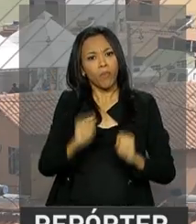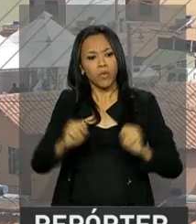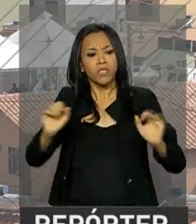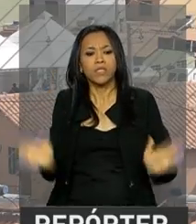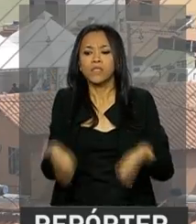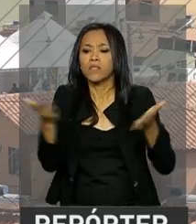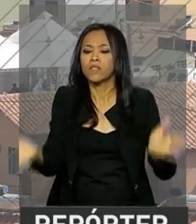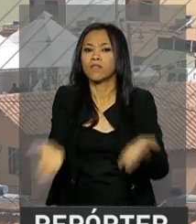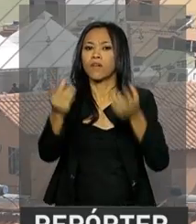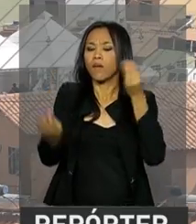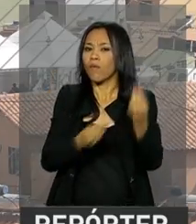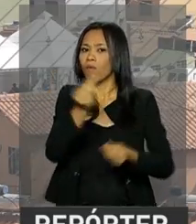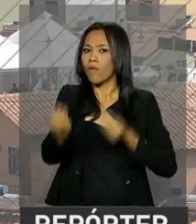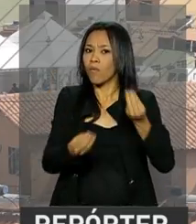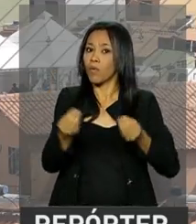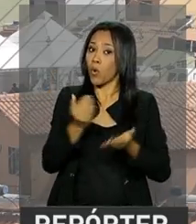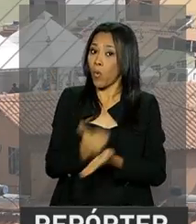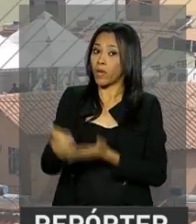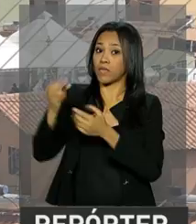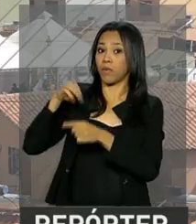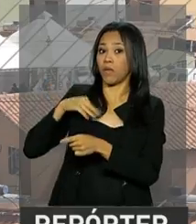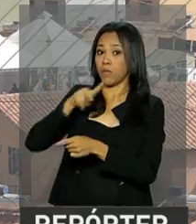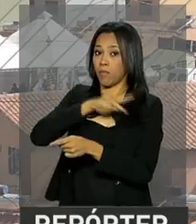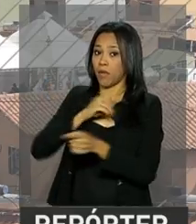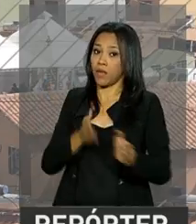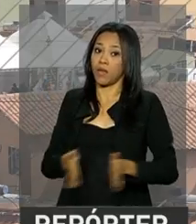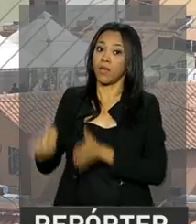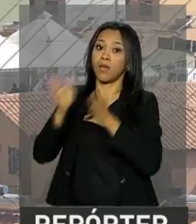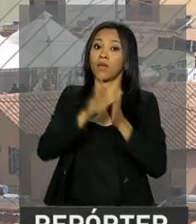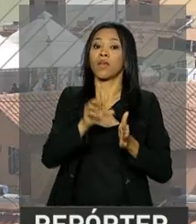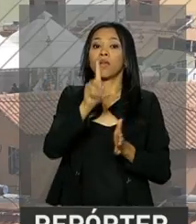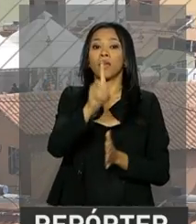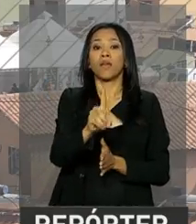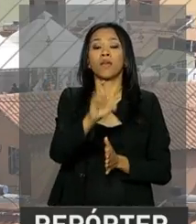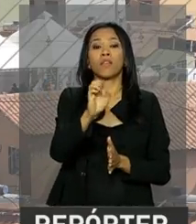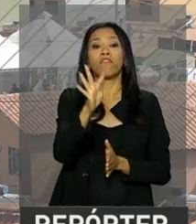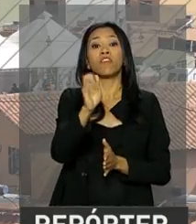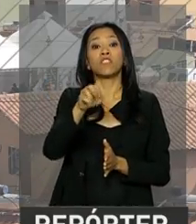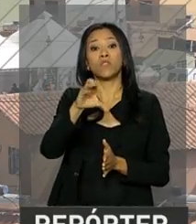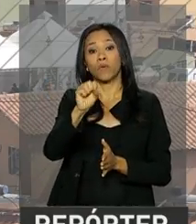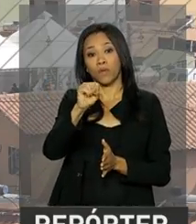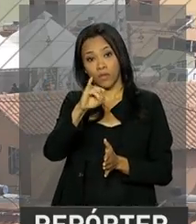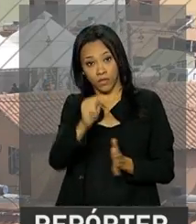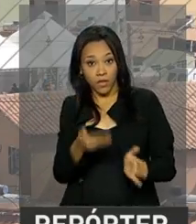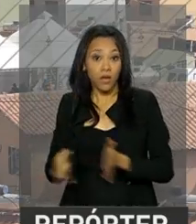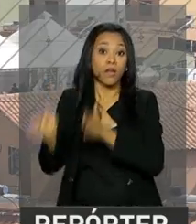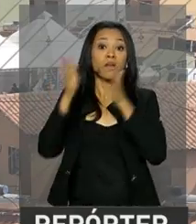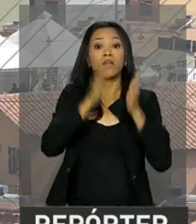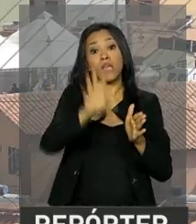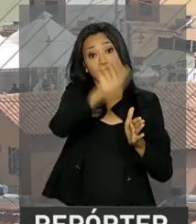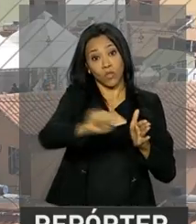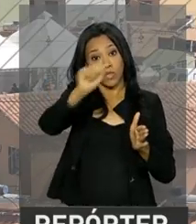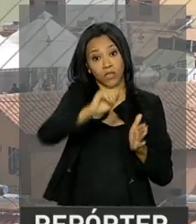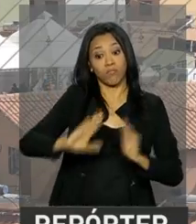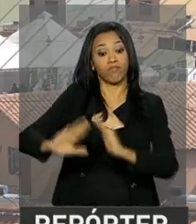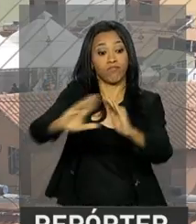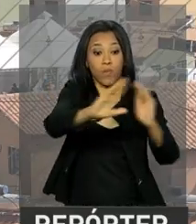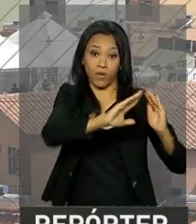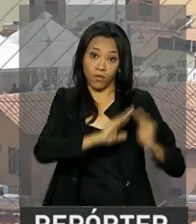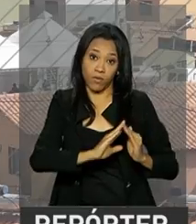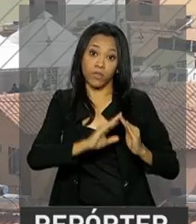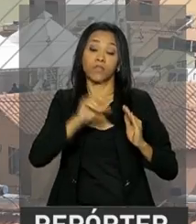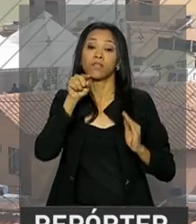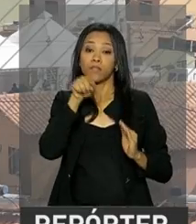ao processo pelo Ministério Público, Defensoria Pública ou Associação de Moradores, a partir da identificação do